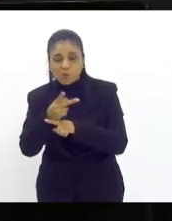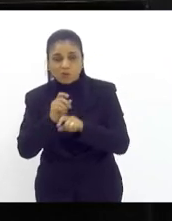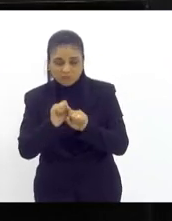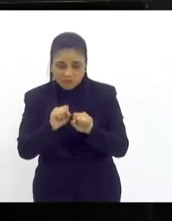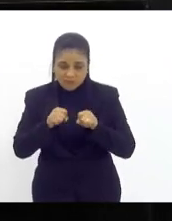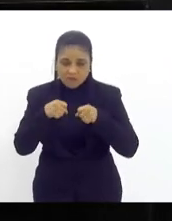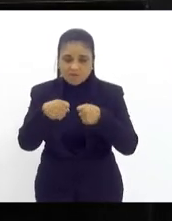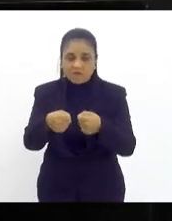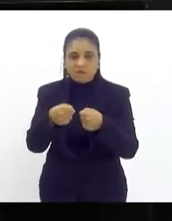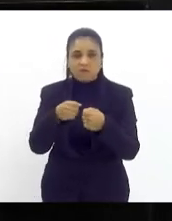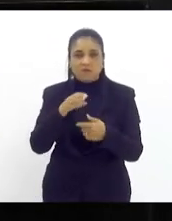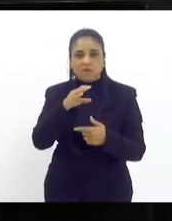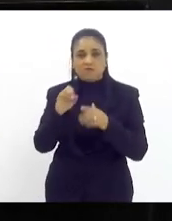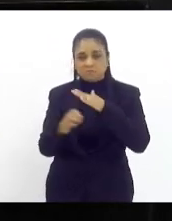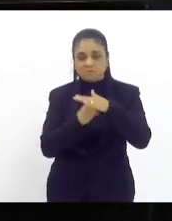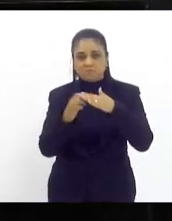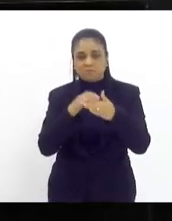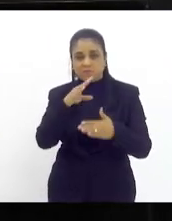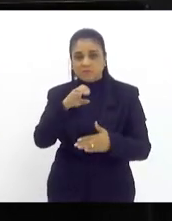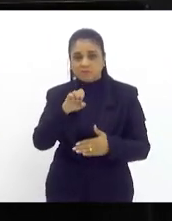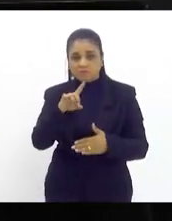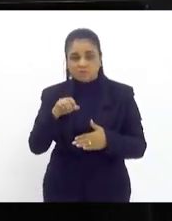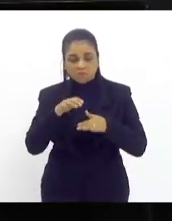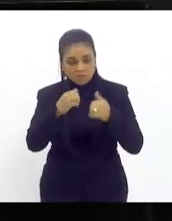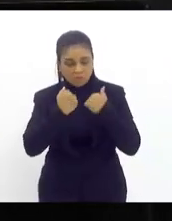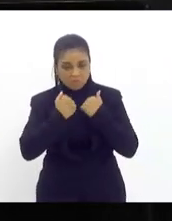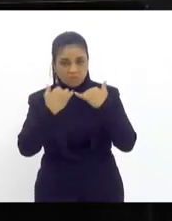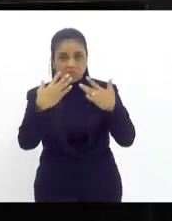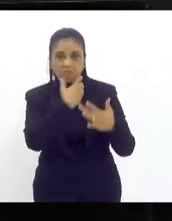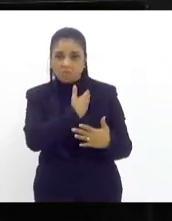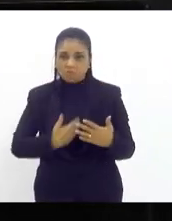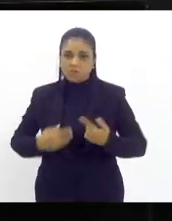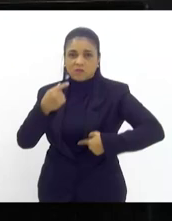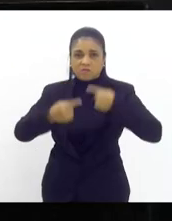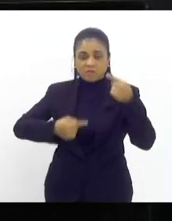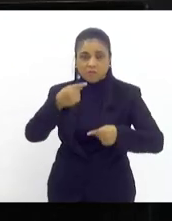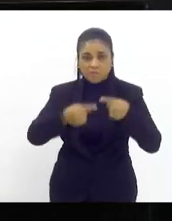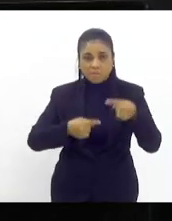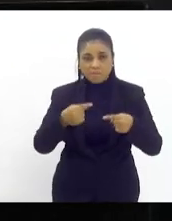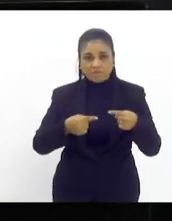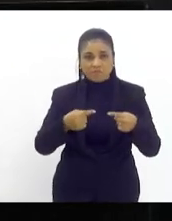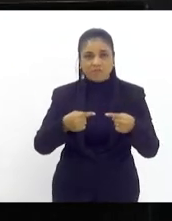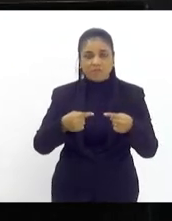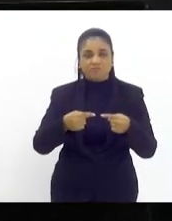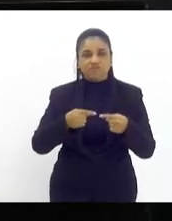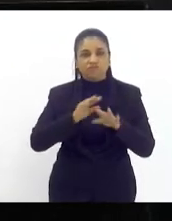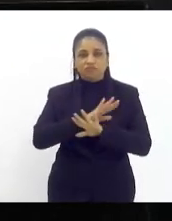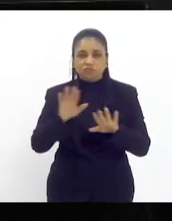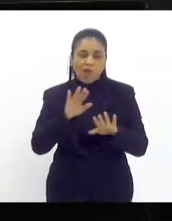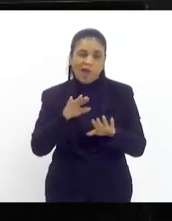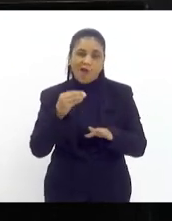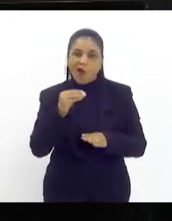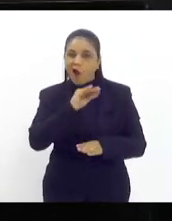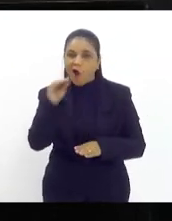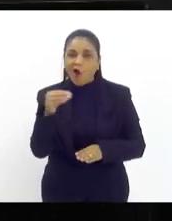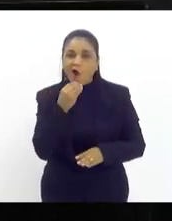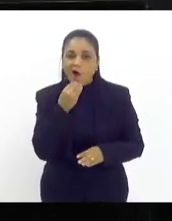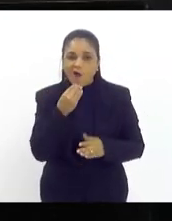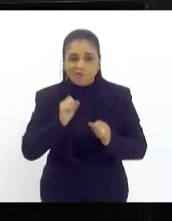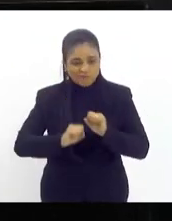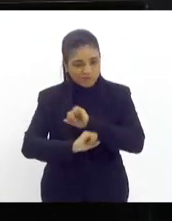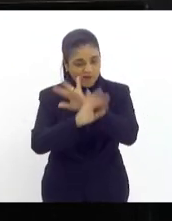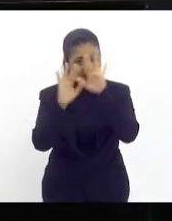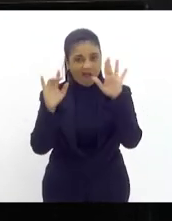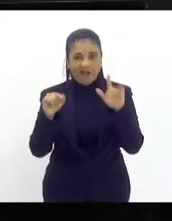da Cedae para que a gente faça uma audiência pública e debate o que está acontecendo porque para nós já tá muito Óbvio é o processo